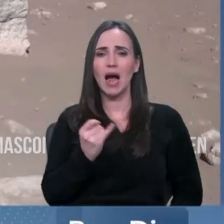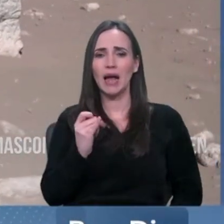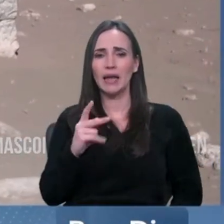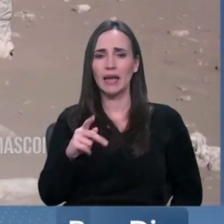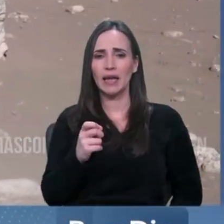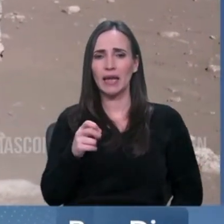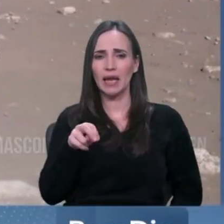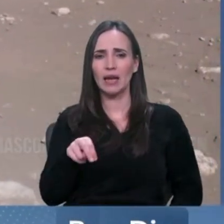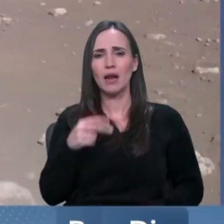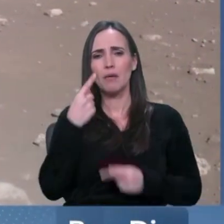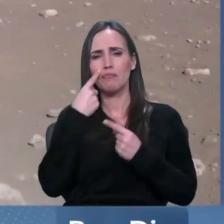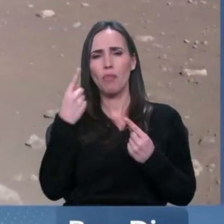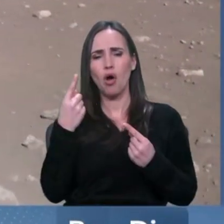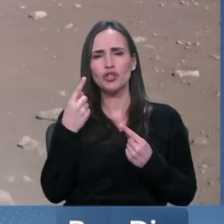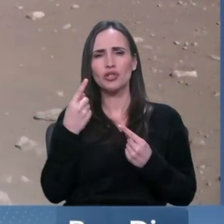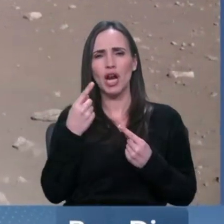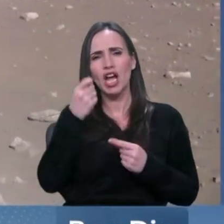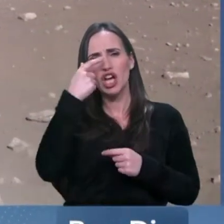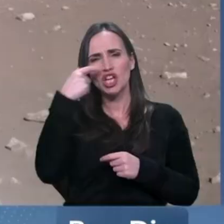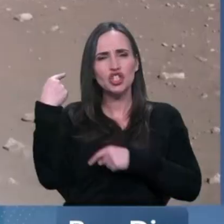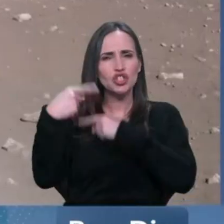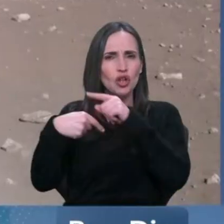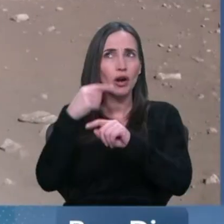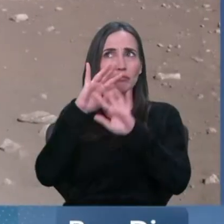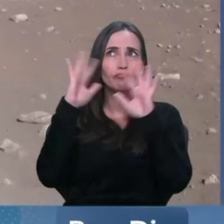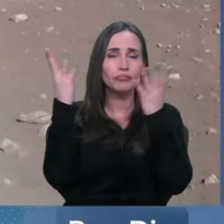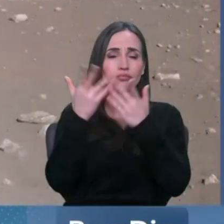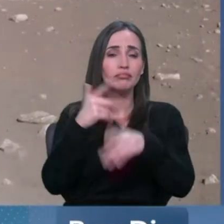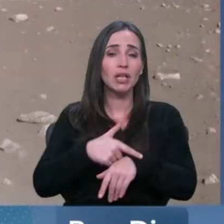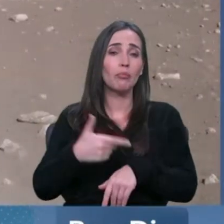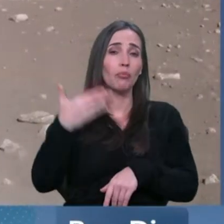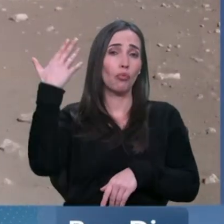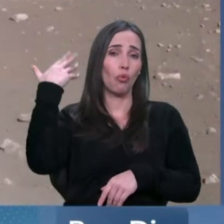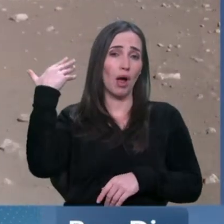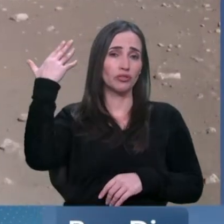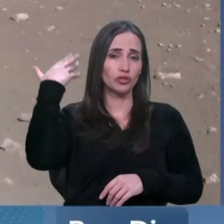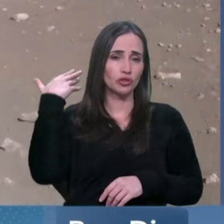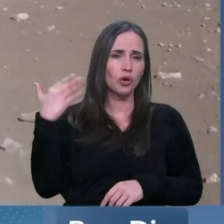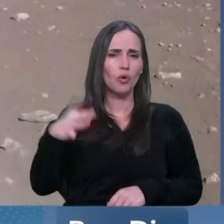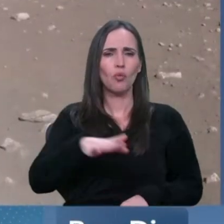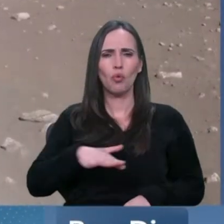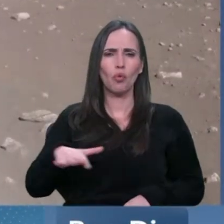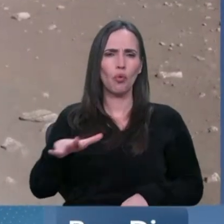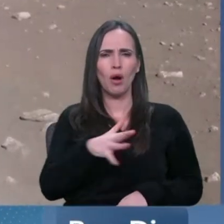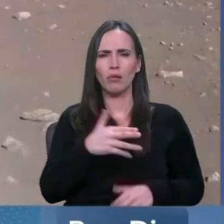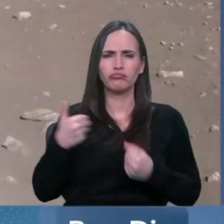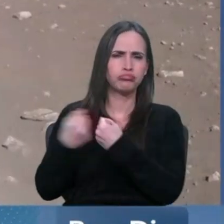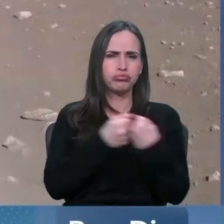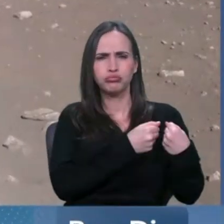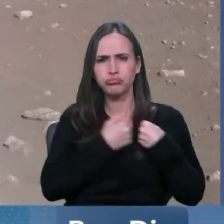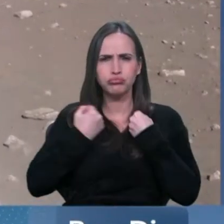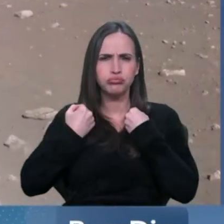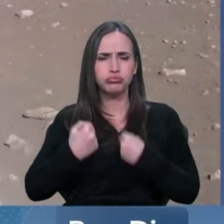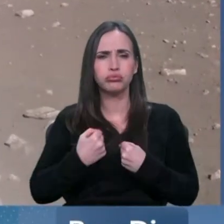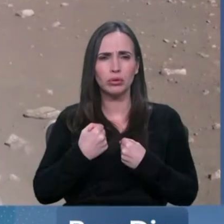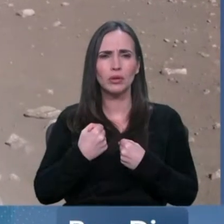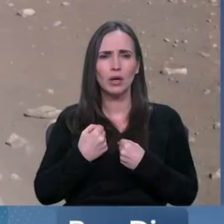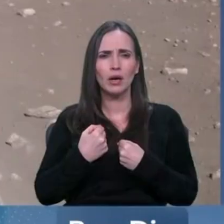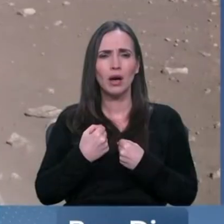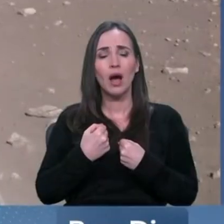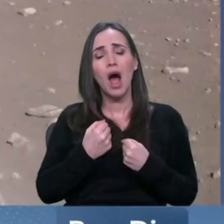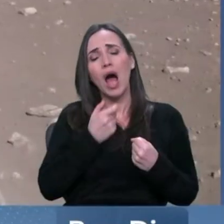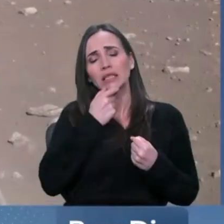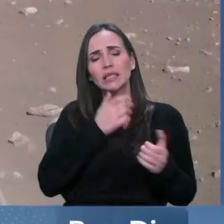e é um bocadinho da história do Sistema Solar, que nos primeiros tempos foi um sítio de tremenda violência. Visto de um lado, se calhar, um bocado mais